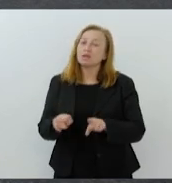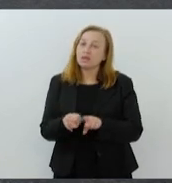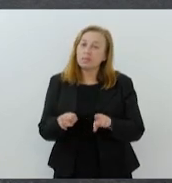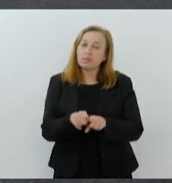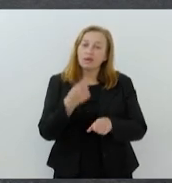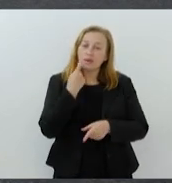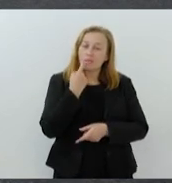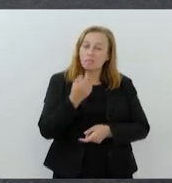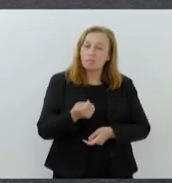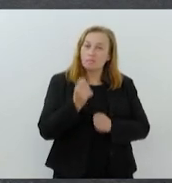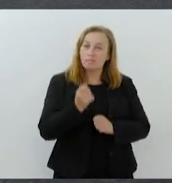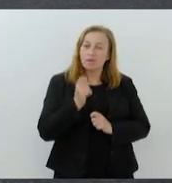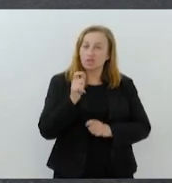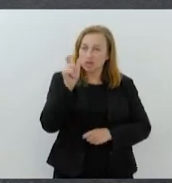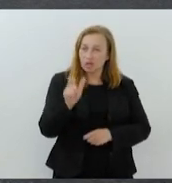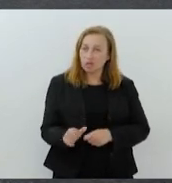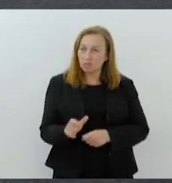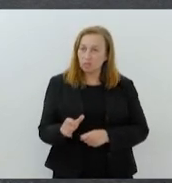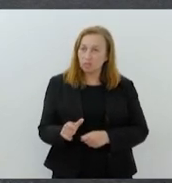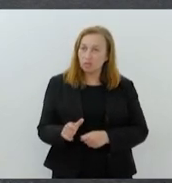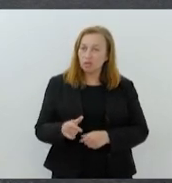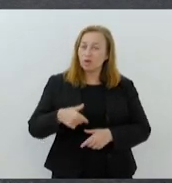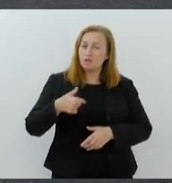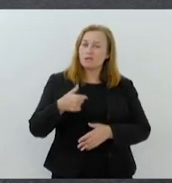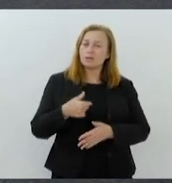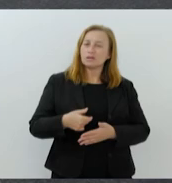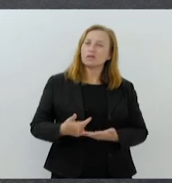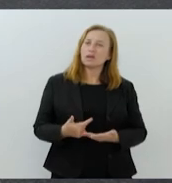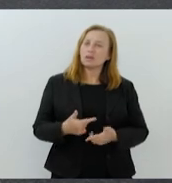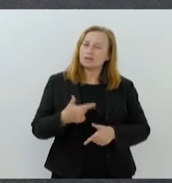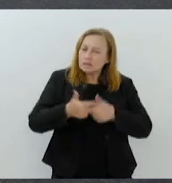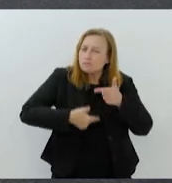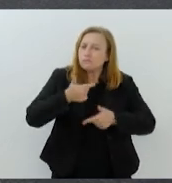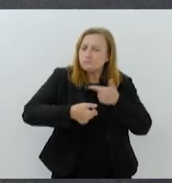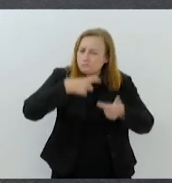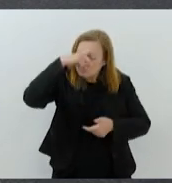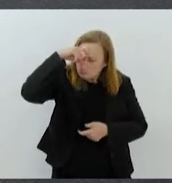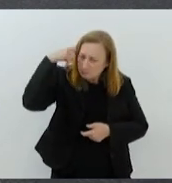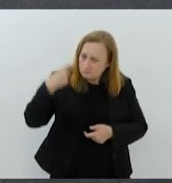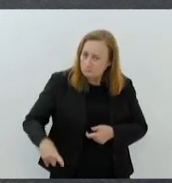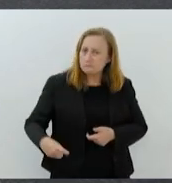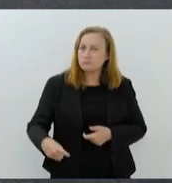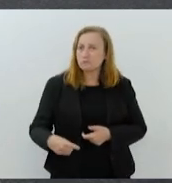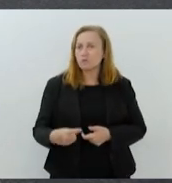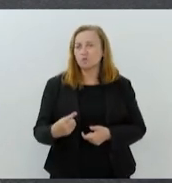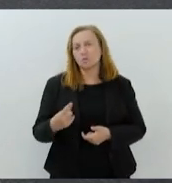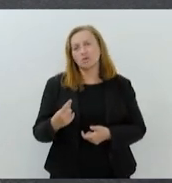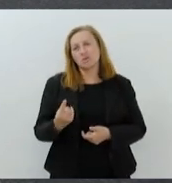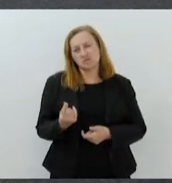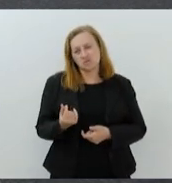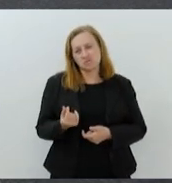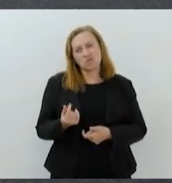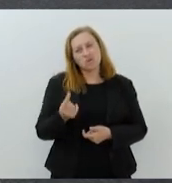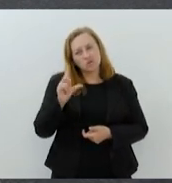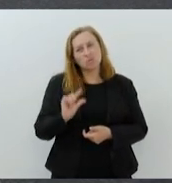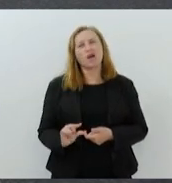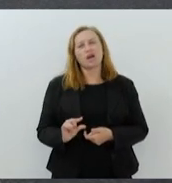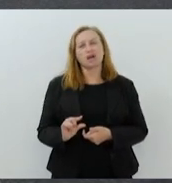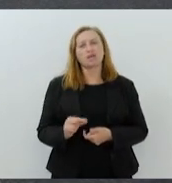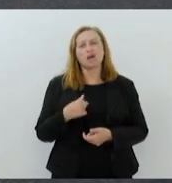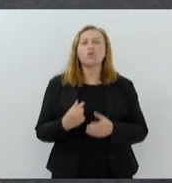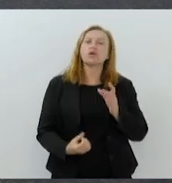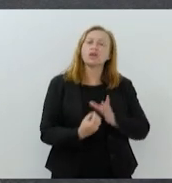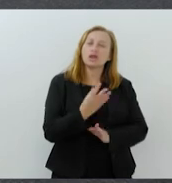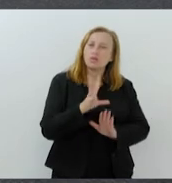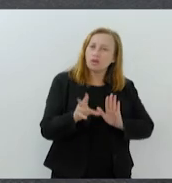insumos caros, sem condições boas de armazenamento e comercialização. E, por exemplo, eu fiz uma emenda